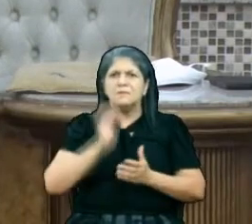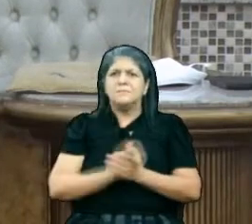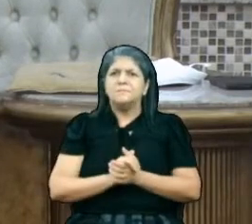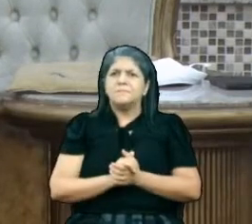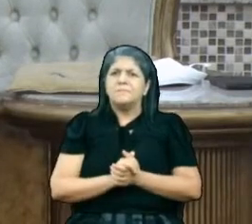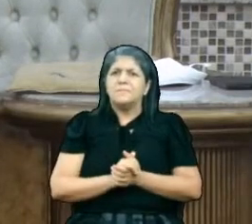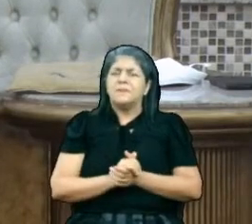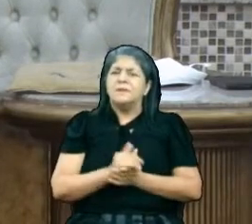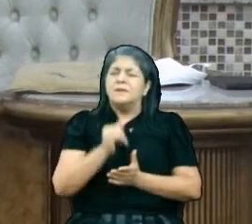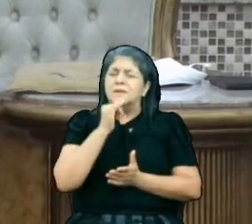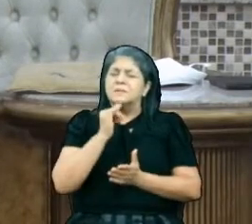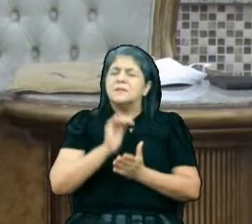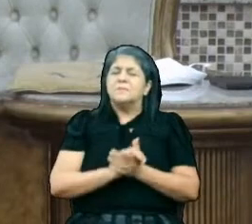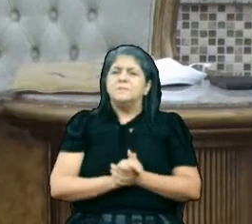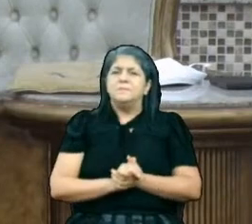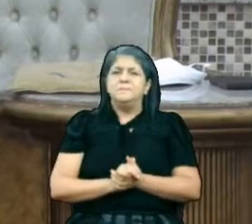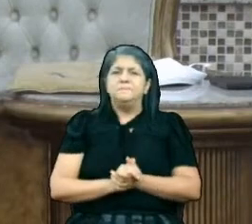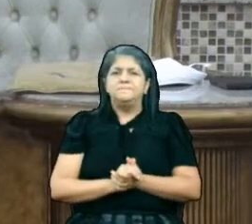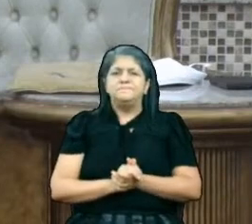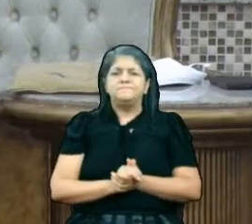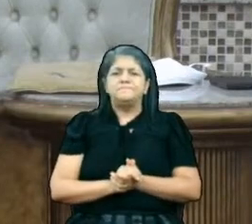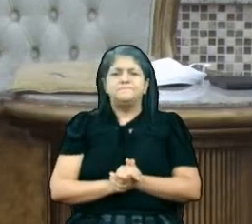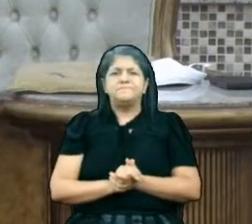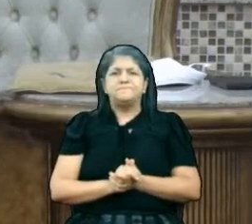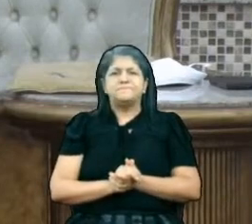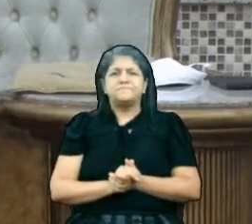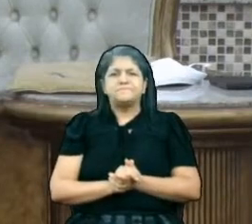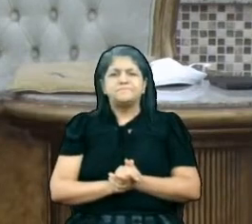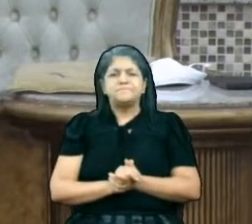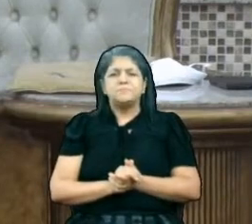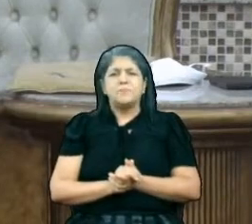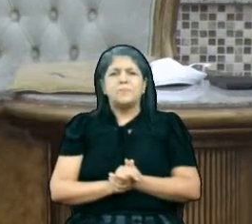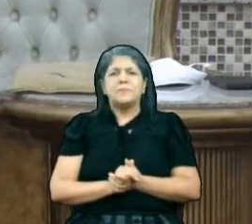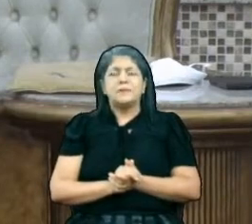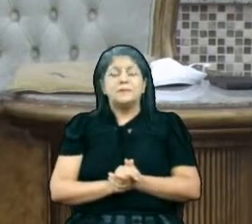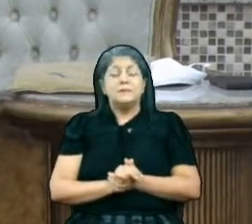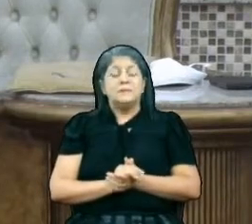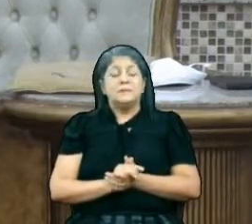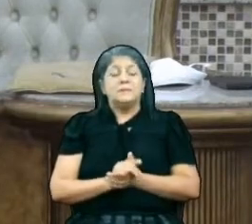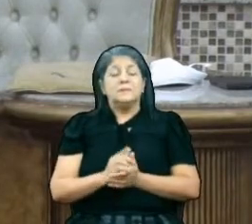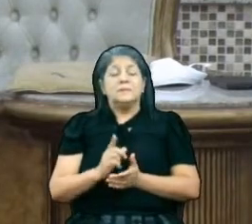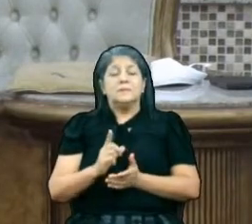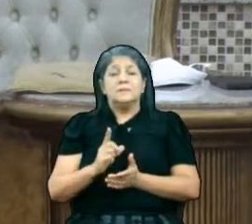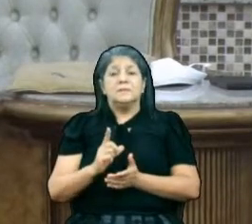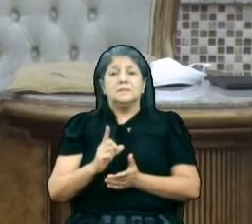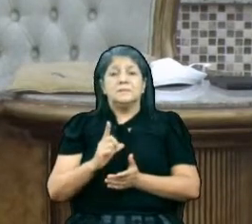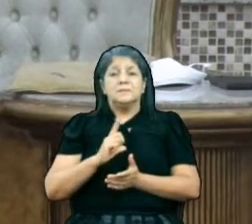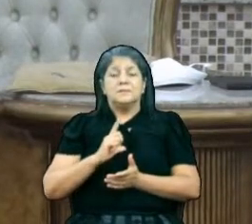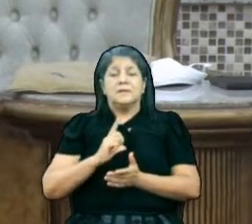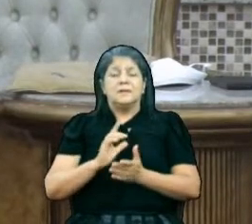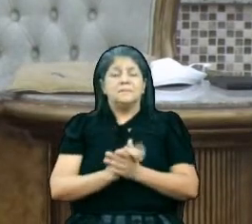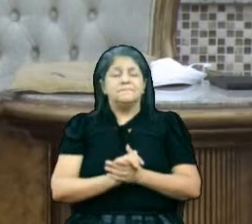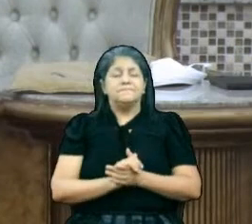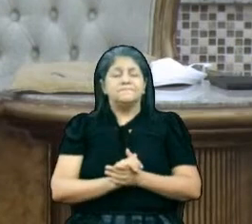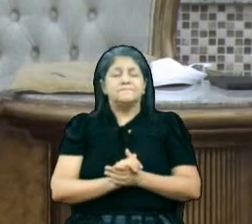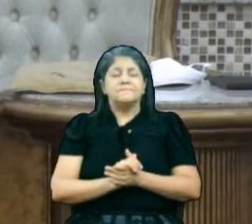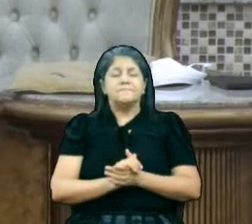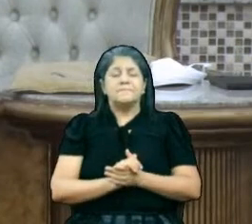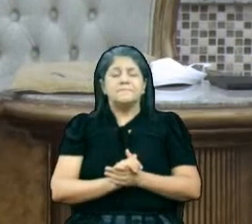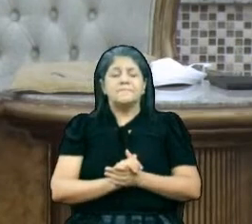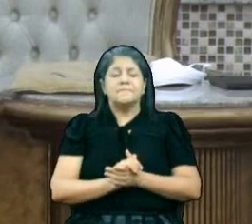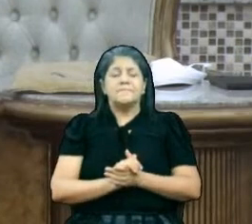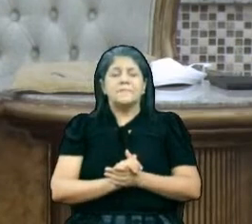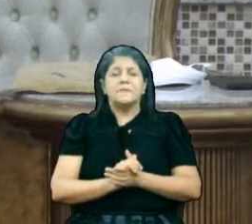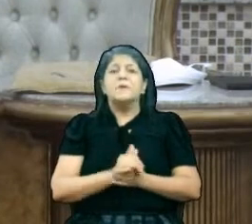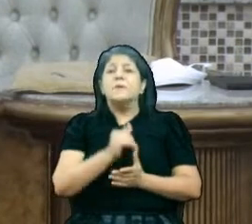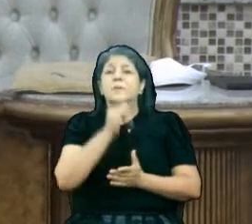que mulheres novas que se reuniram ali aqui no setor Oeste para contar as histórias de que